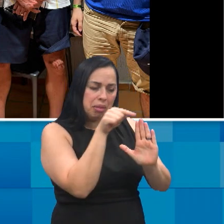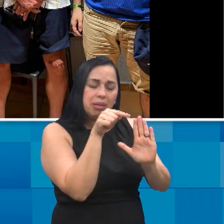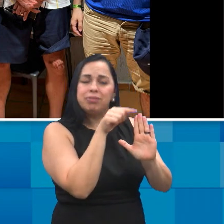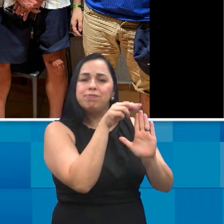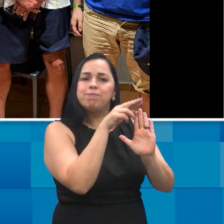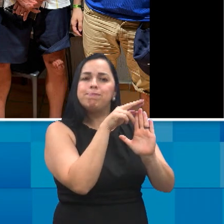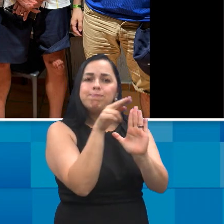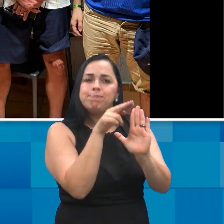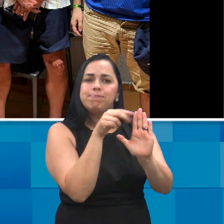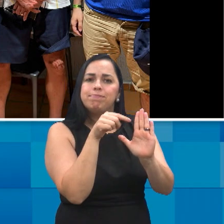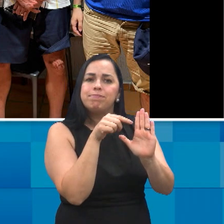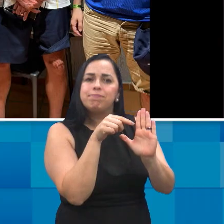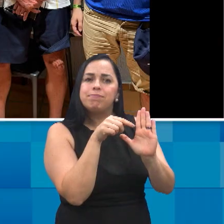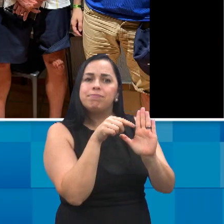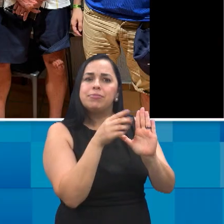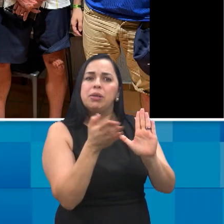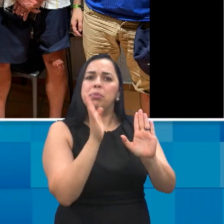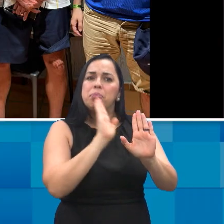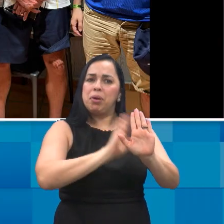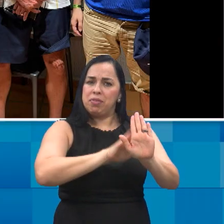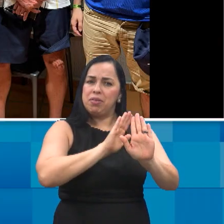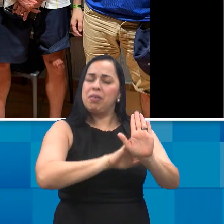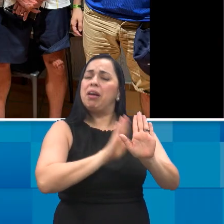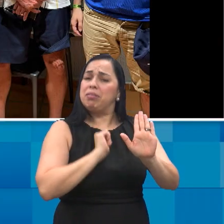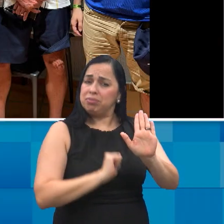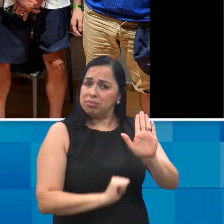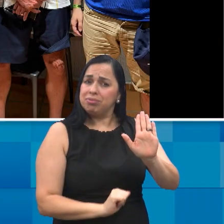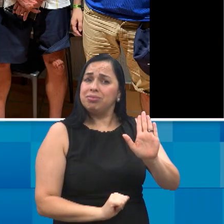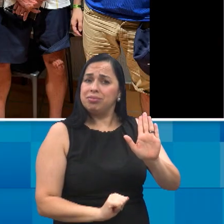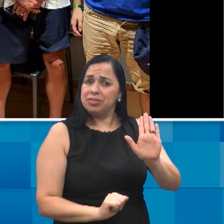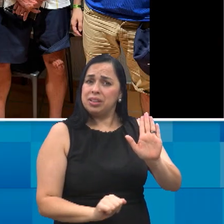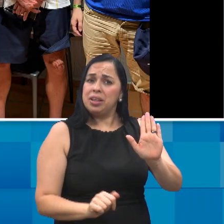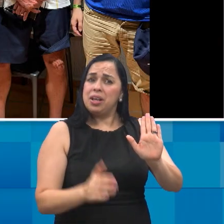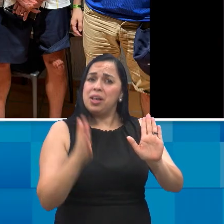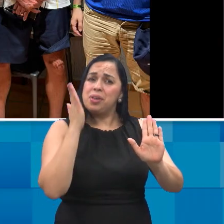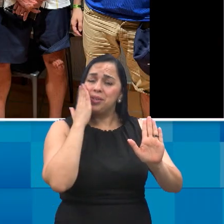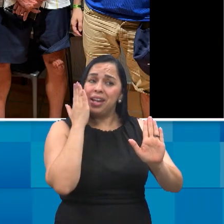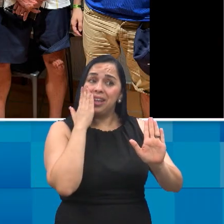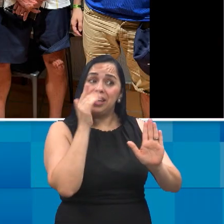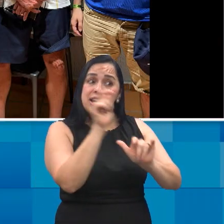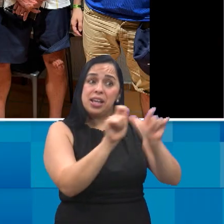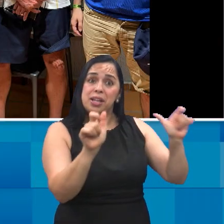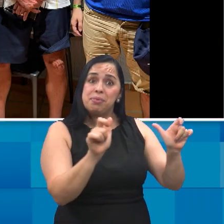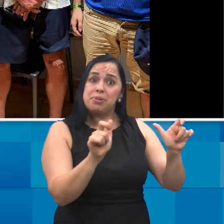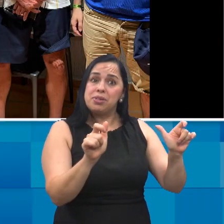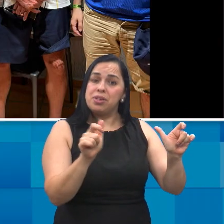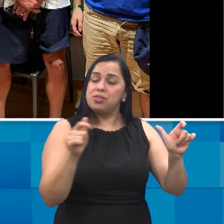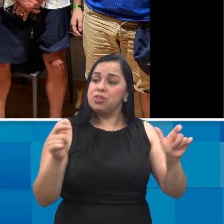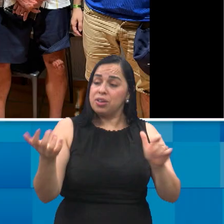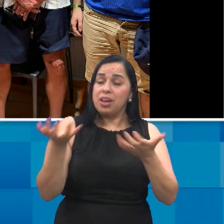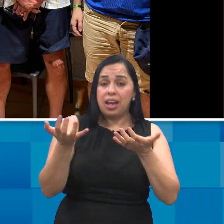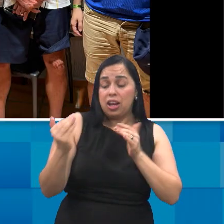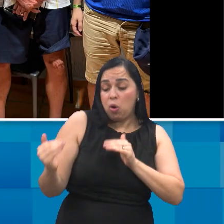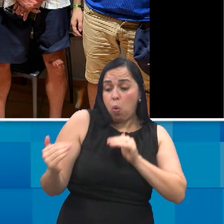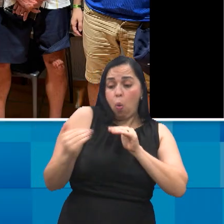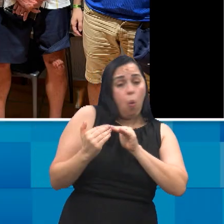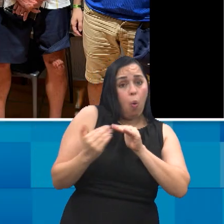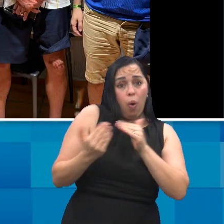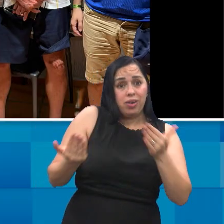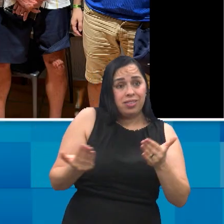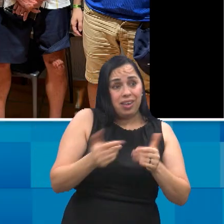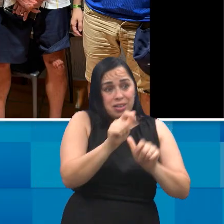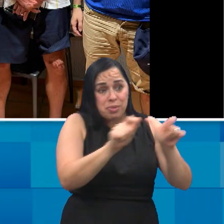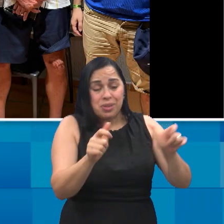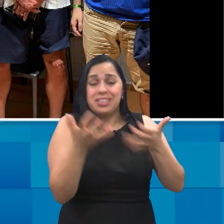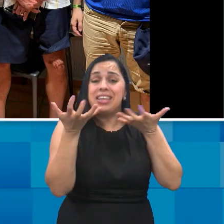de fundo ideológico. Eu tenho absoluta certeza que o seu eleitor gostaria que você votasse conosco, que